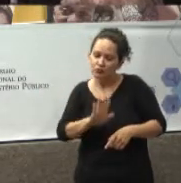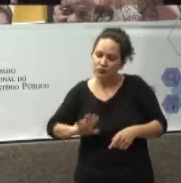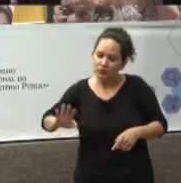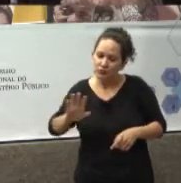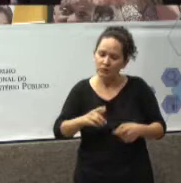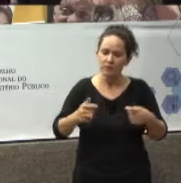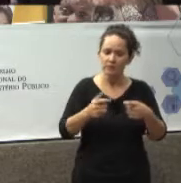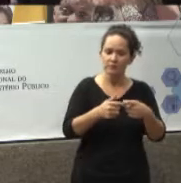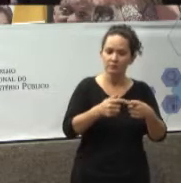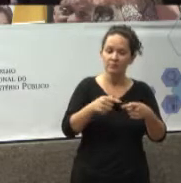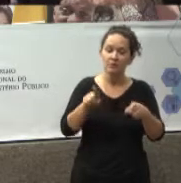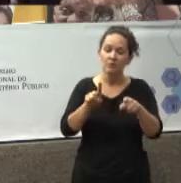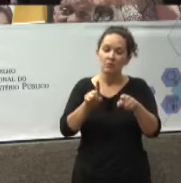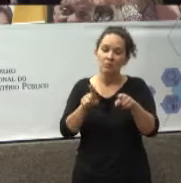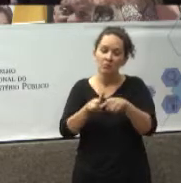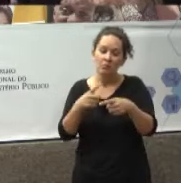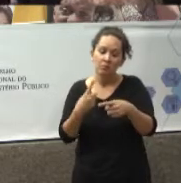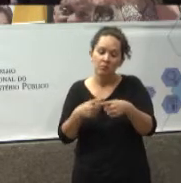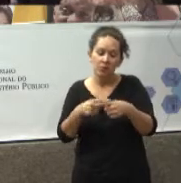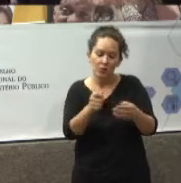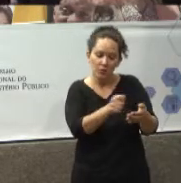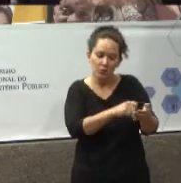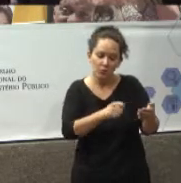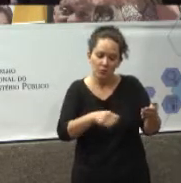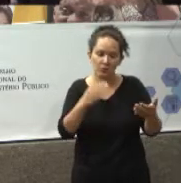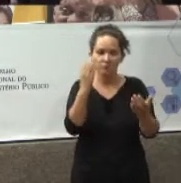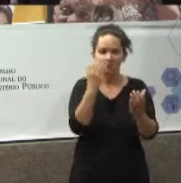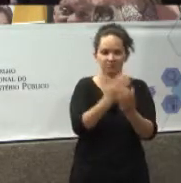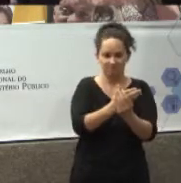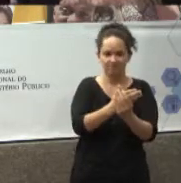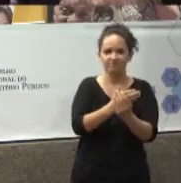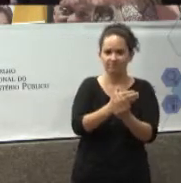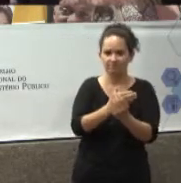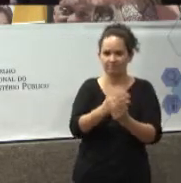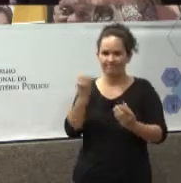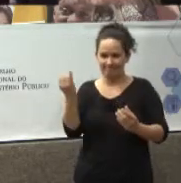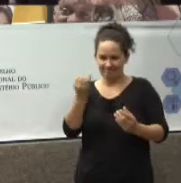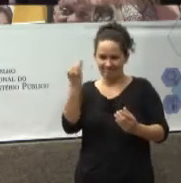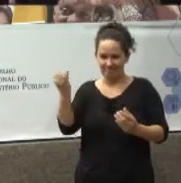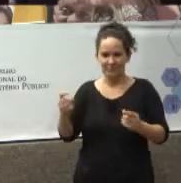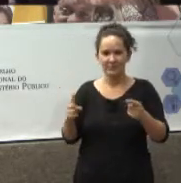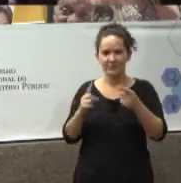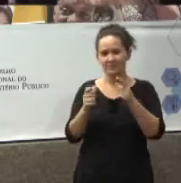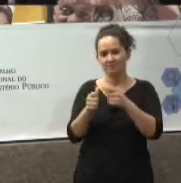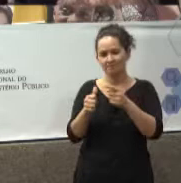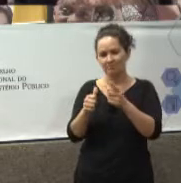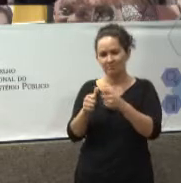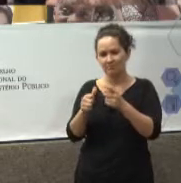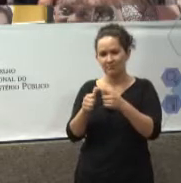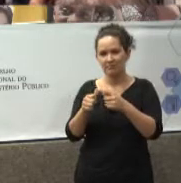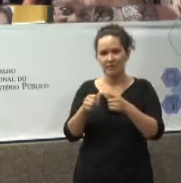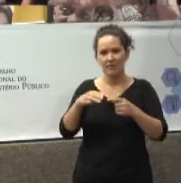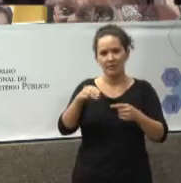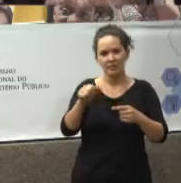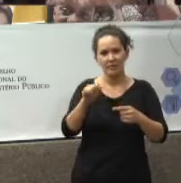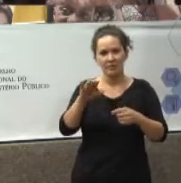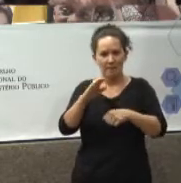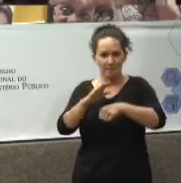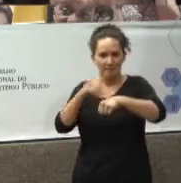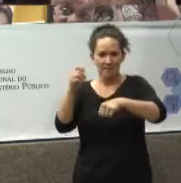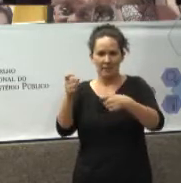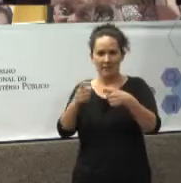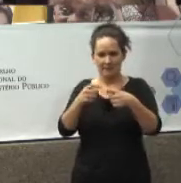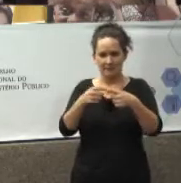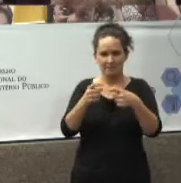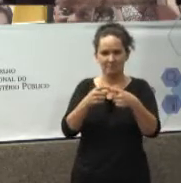foi autor de uma ação emblemática e pioneiro do ano do mais médicos no início do mais médicos é um